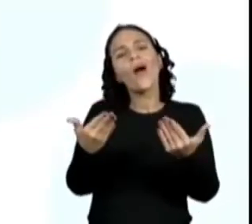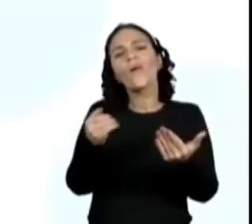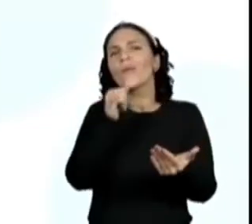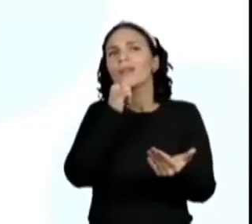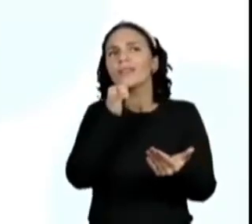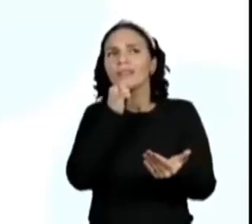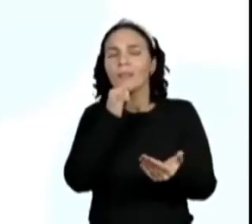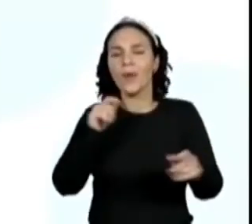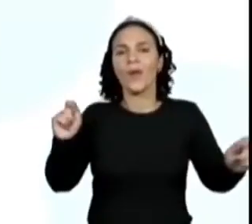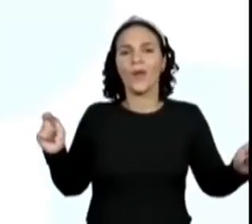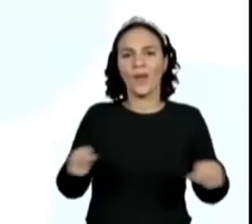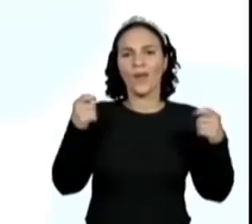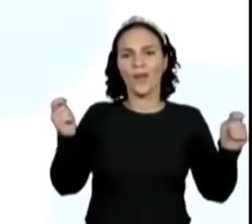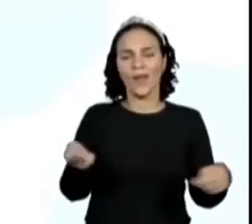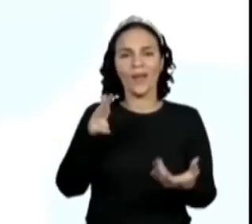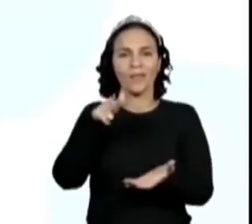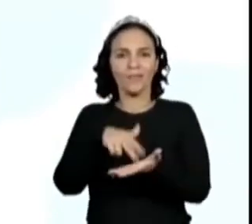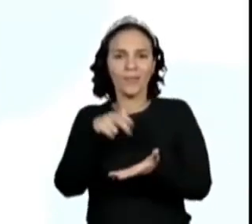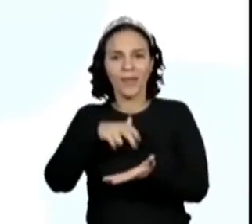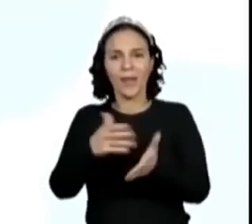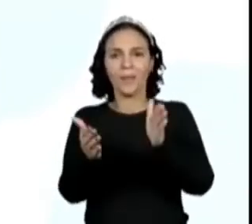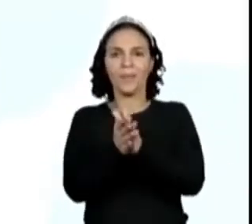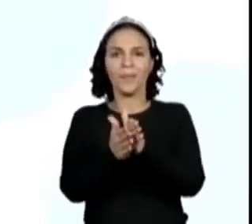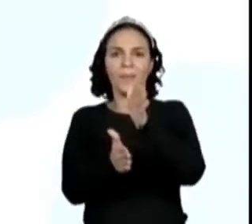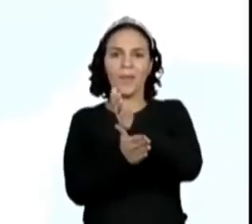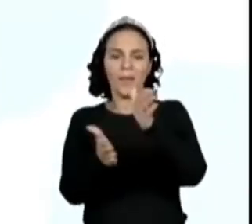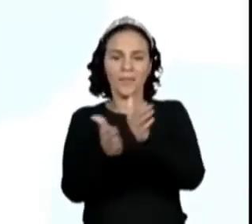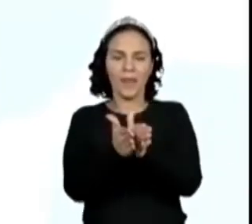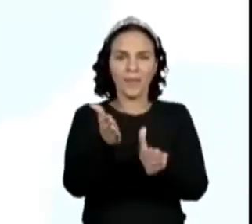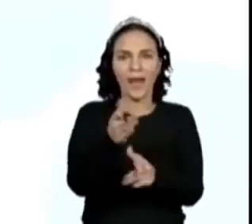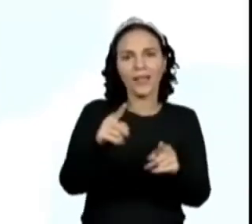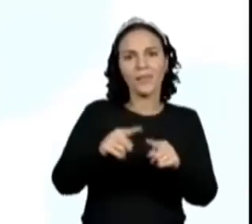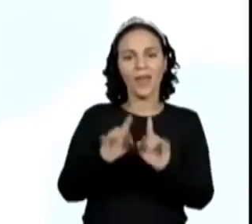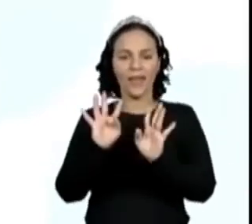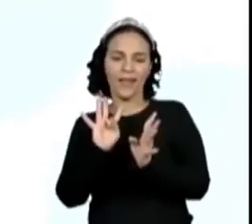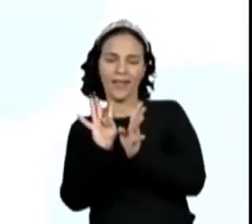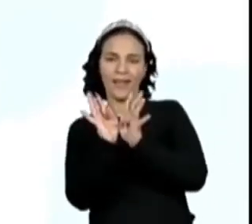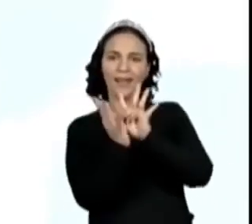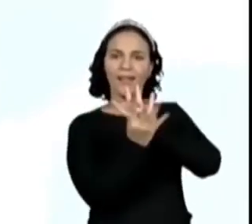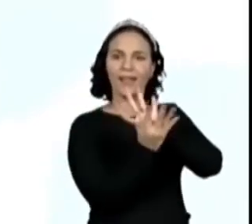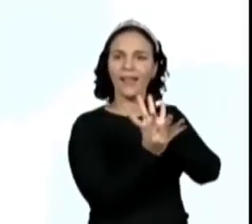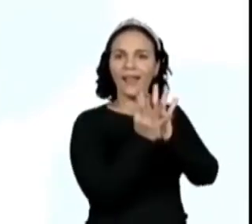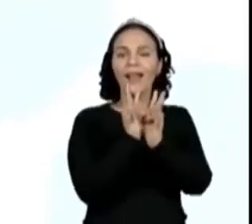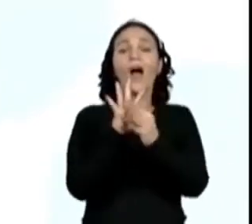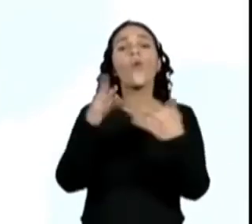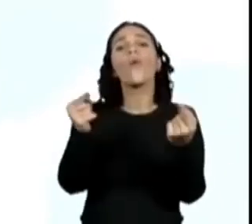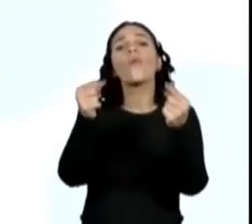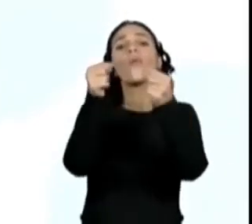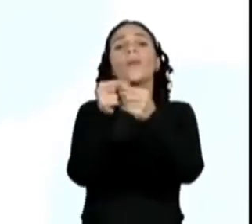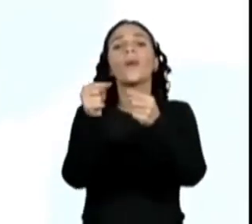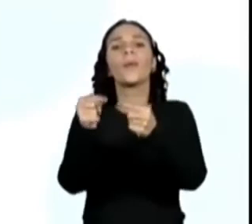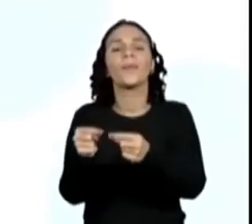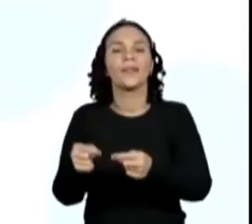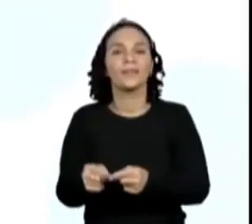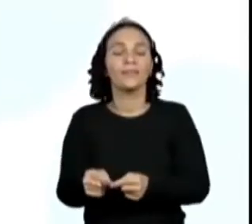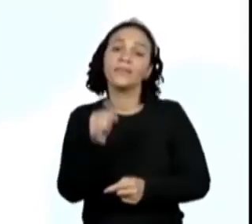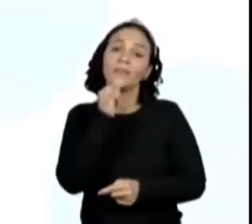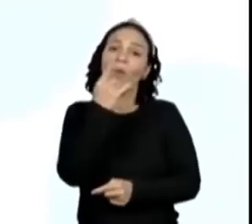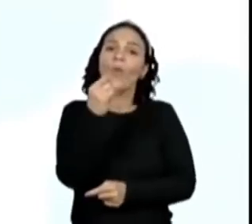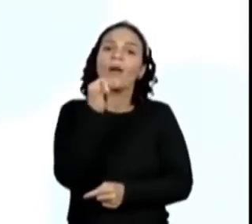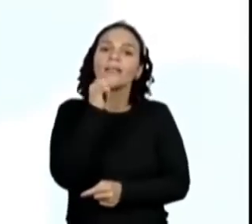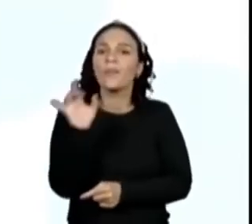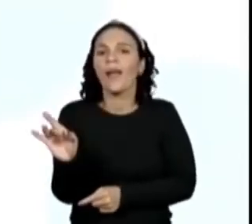pular corda, brincar com as mãos e brincar de roda? Então, a gente consegue ver aqui, ó. Aqui a gente vai escrever pelo menos um